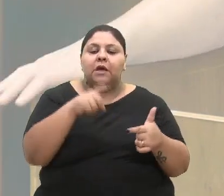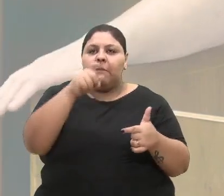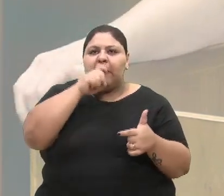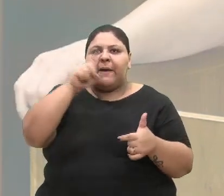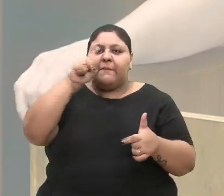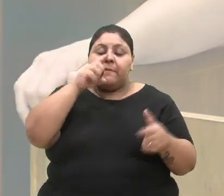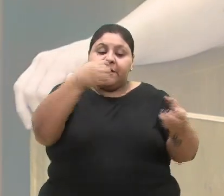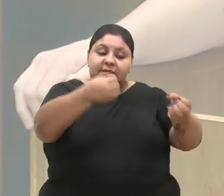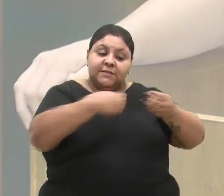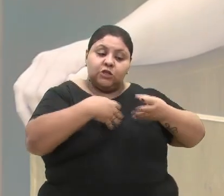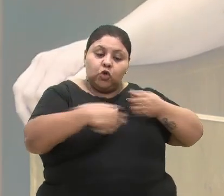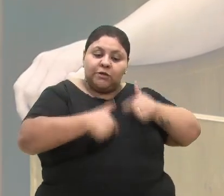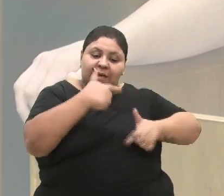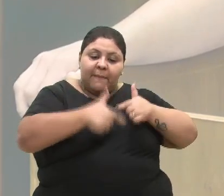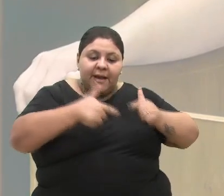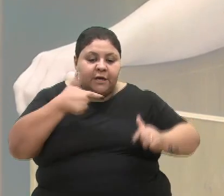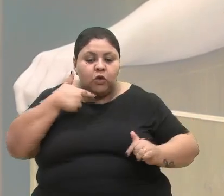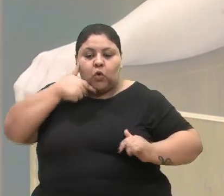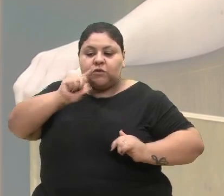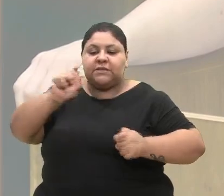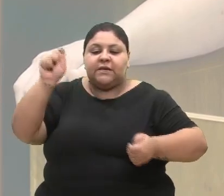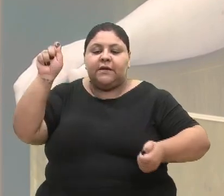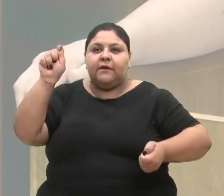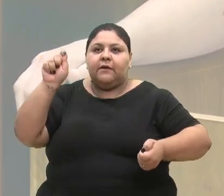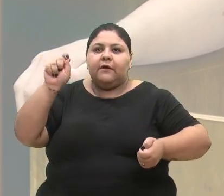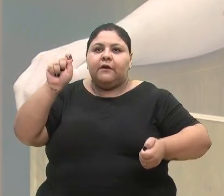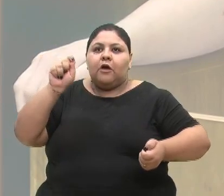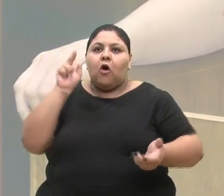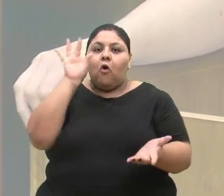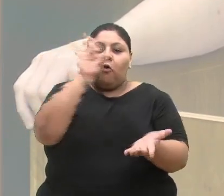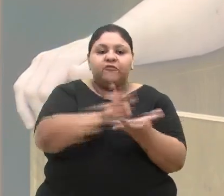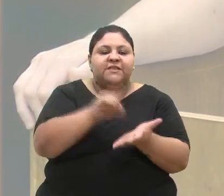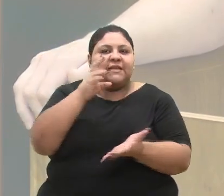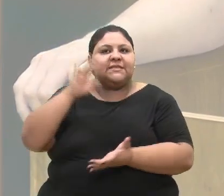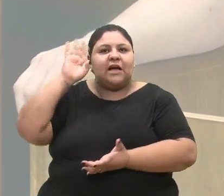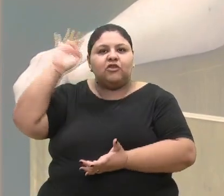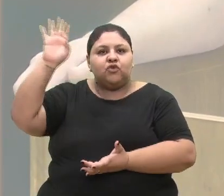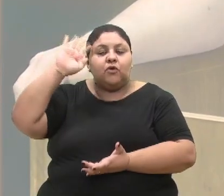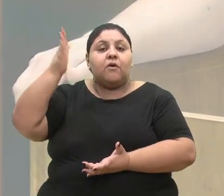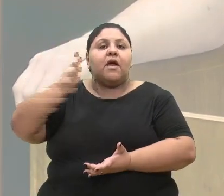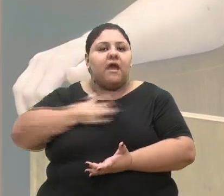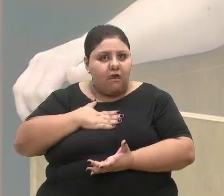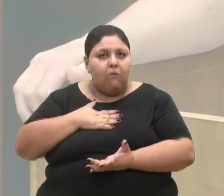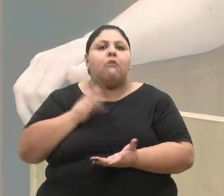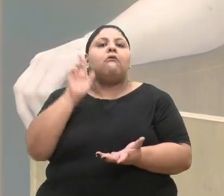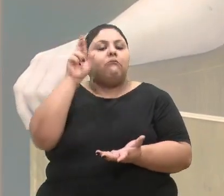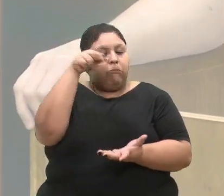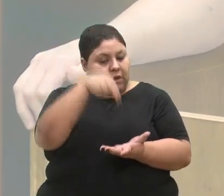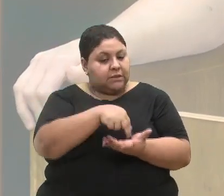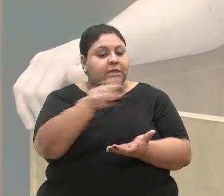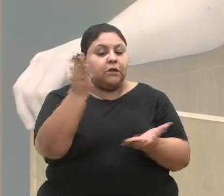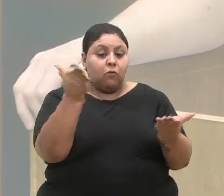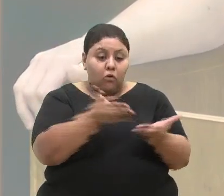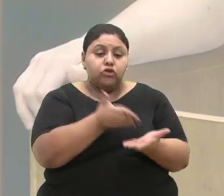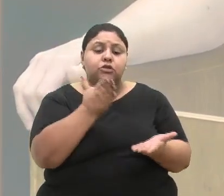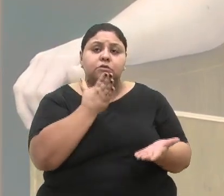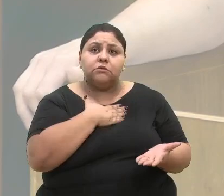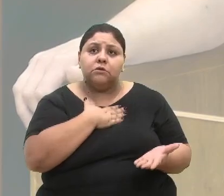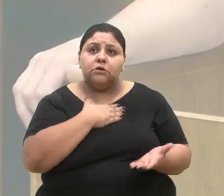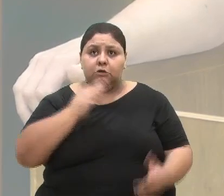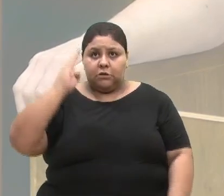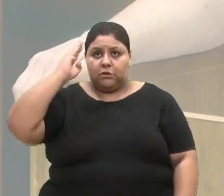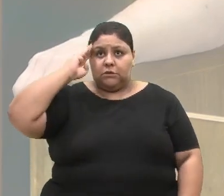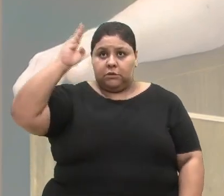ia conseguir realizar os nossos sonhos. E eu sou um cara realizado. Eu sou um cara realizado, vereador Renato. Fui militar,